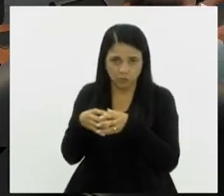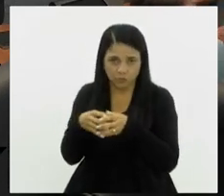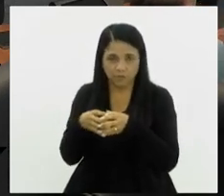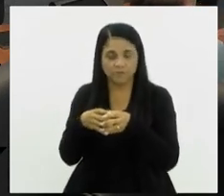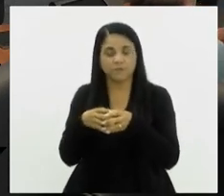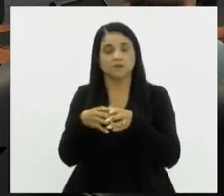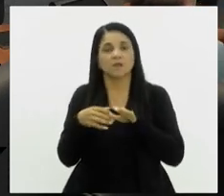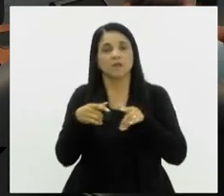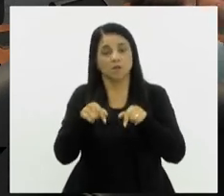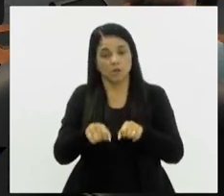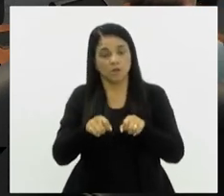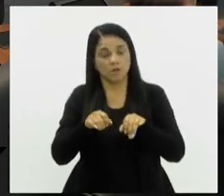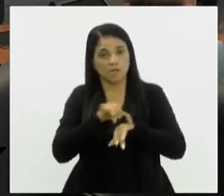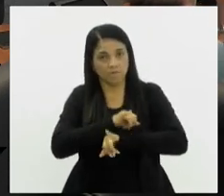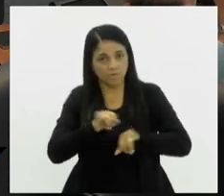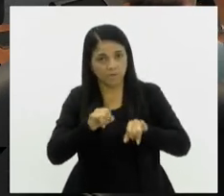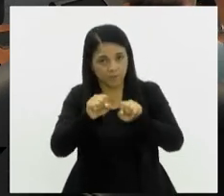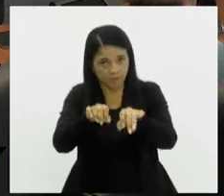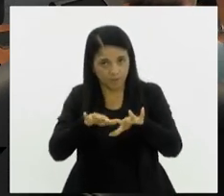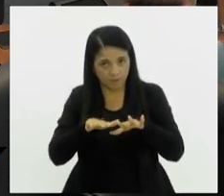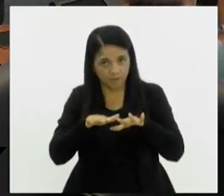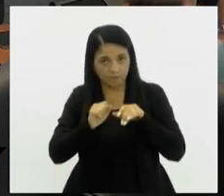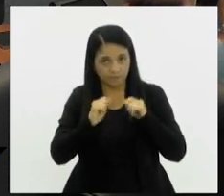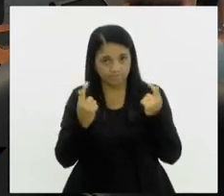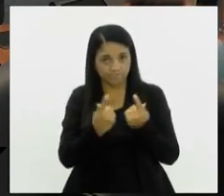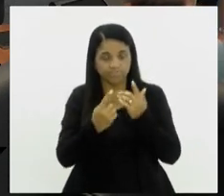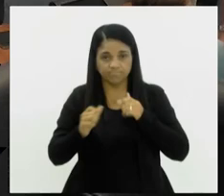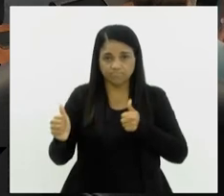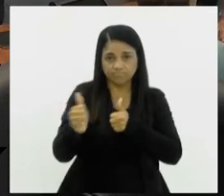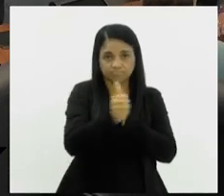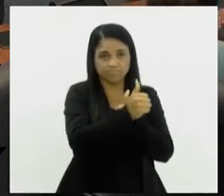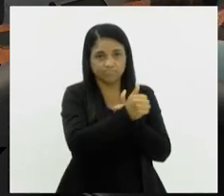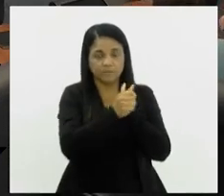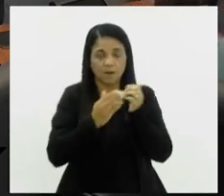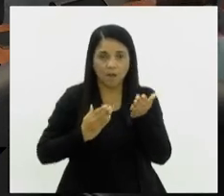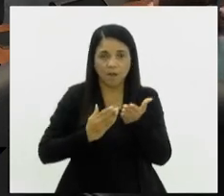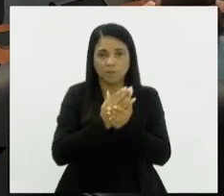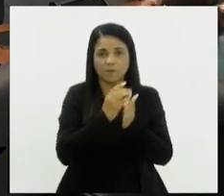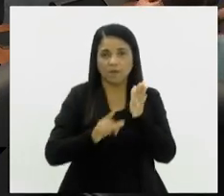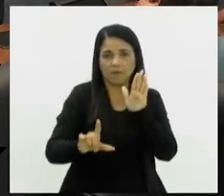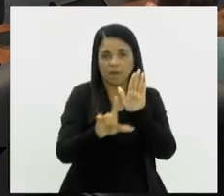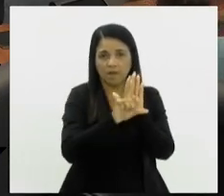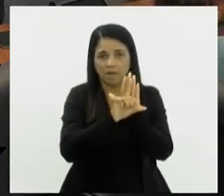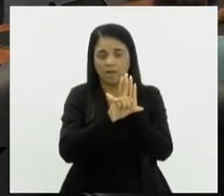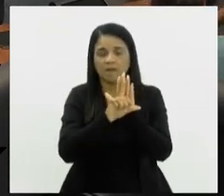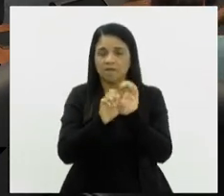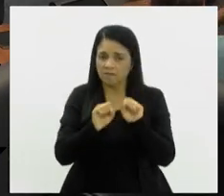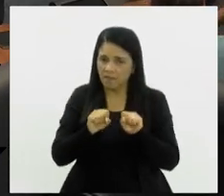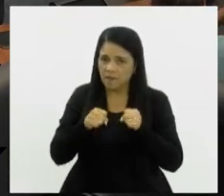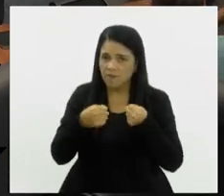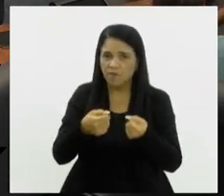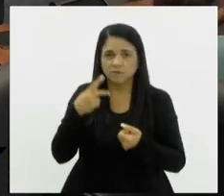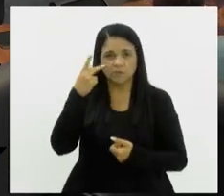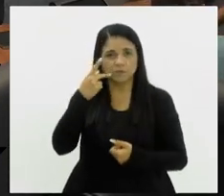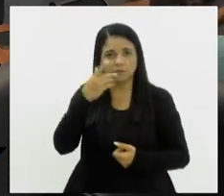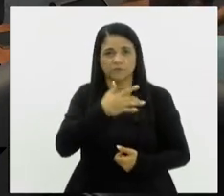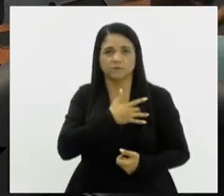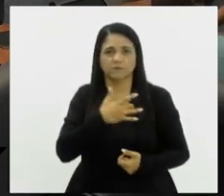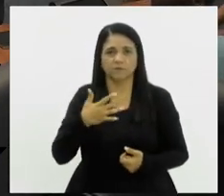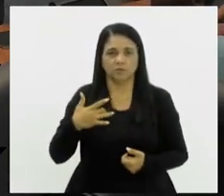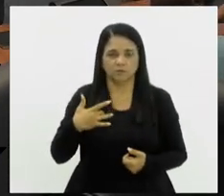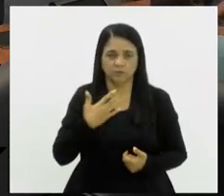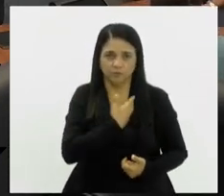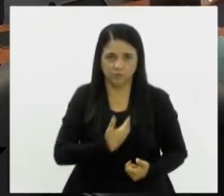esta casa, ela deve ser protagonista, aprovando legislações que reforce as políticas de saúde pública